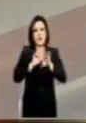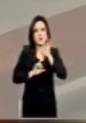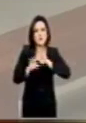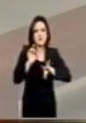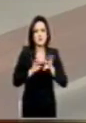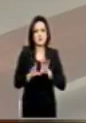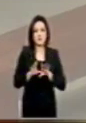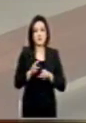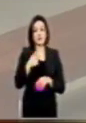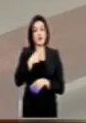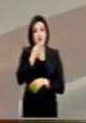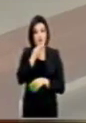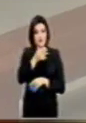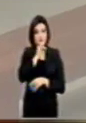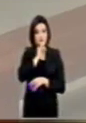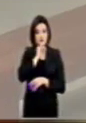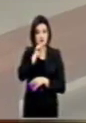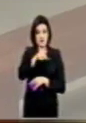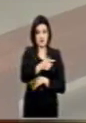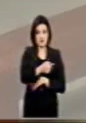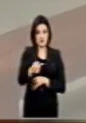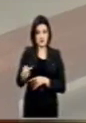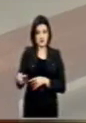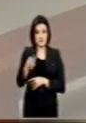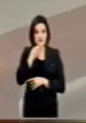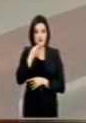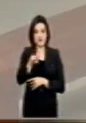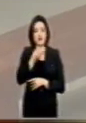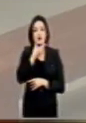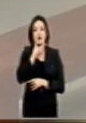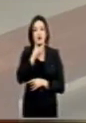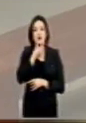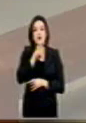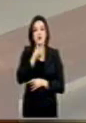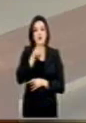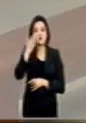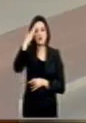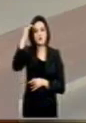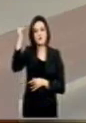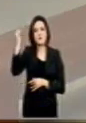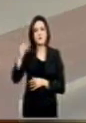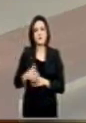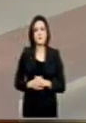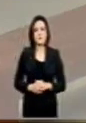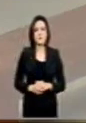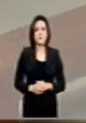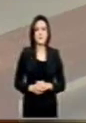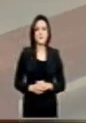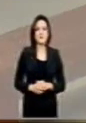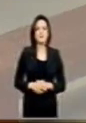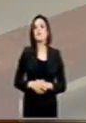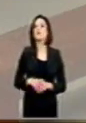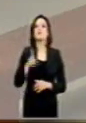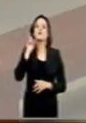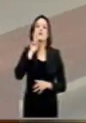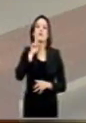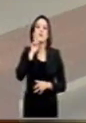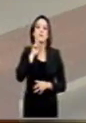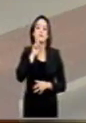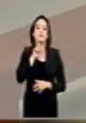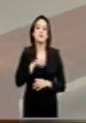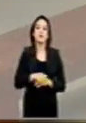Cito essa semana palavras do Dr. Ney Bello ao expor com escopo Luma. Nós precisamos